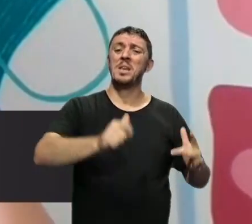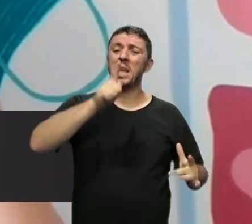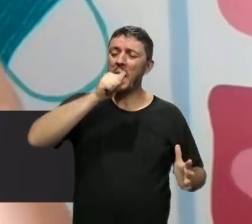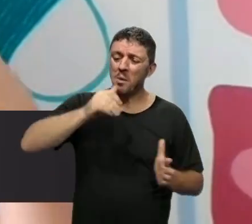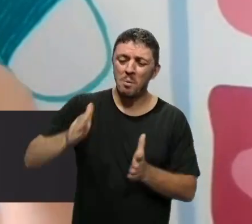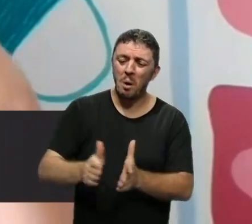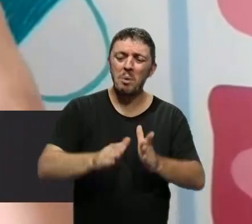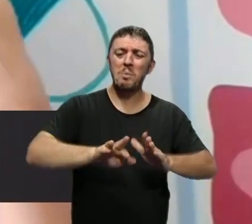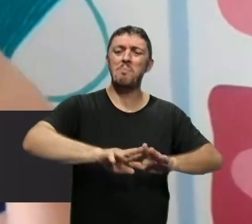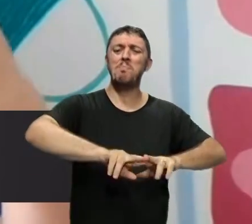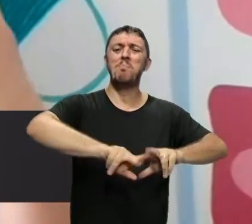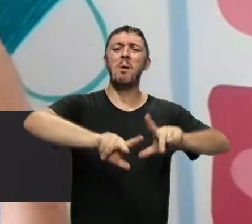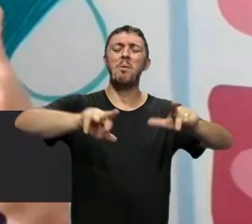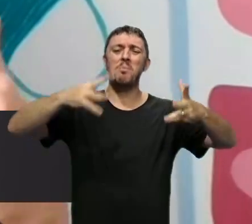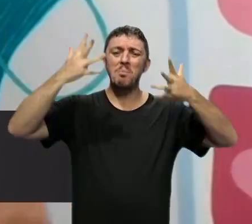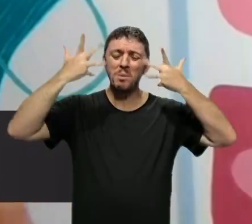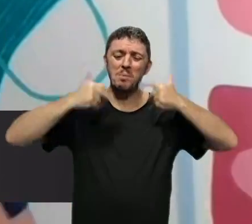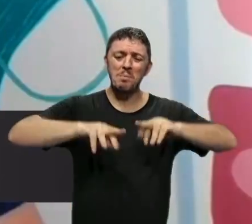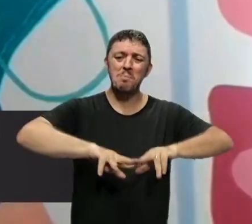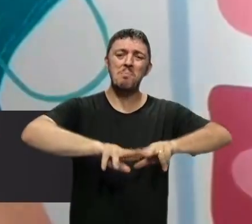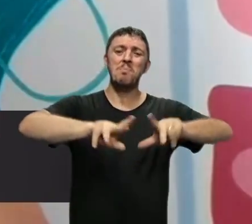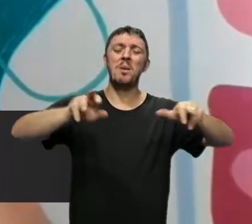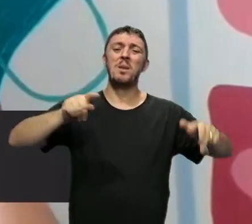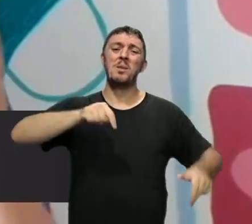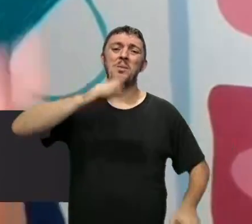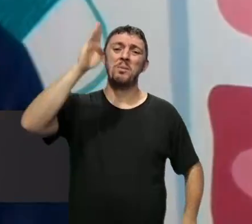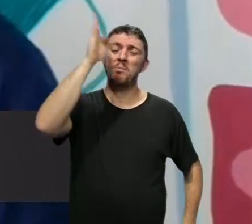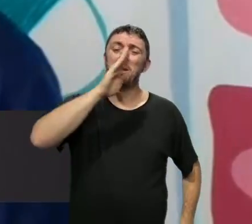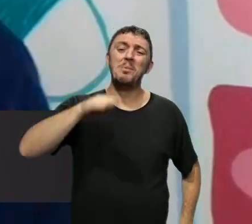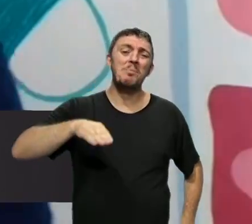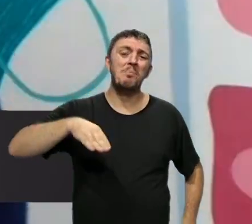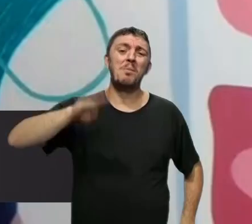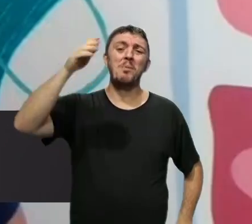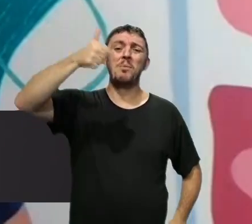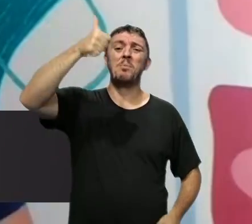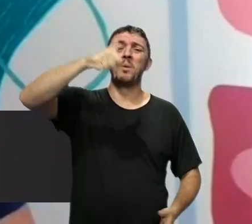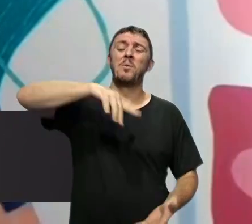conexão íntima e bastante profunda, né, com todos os